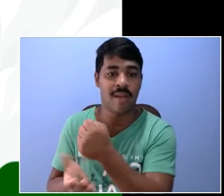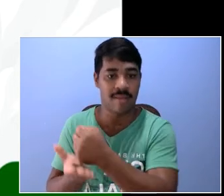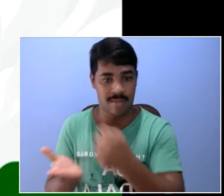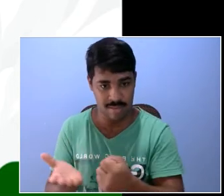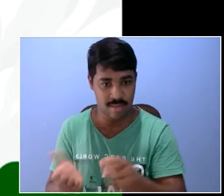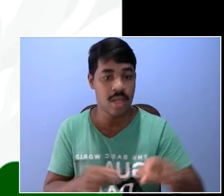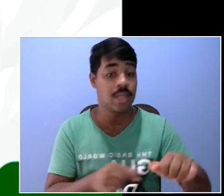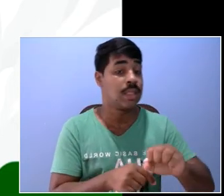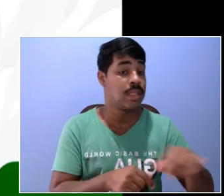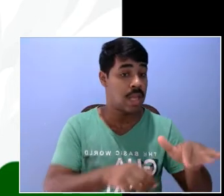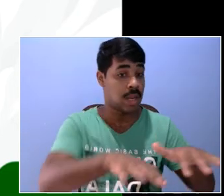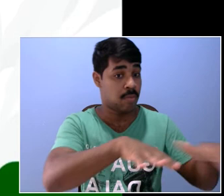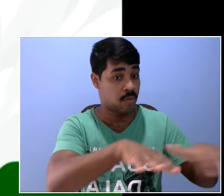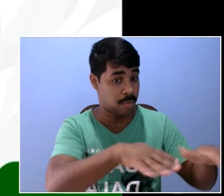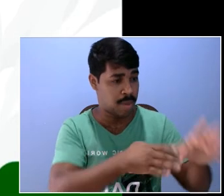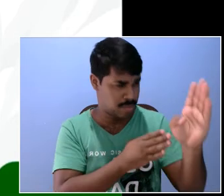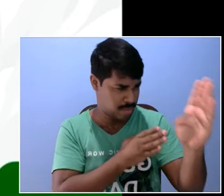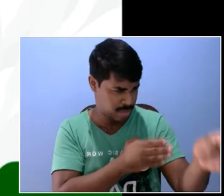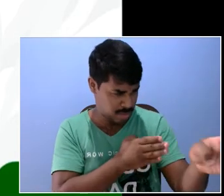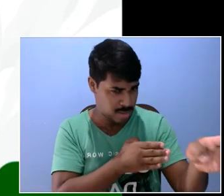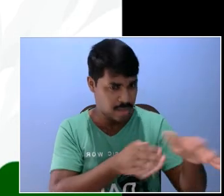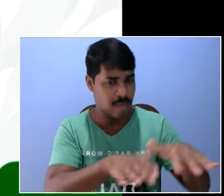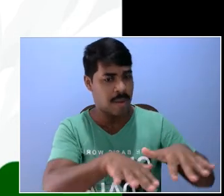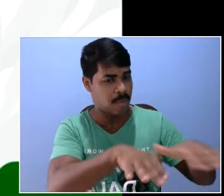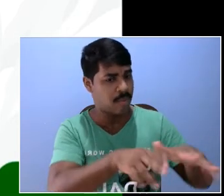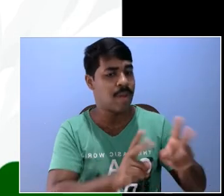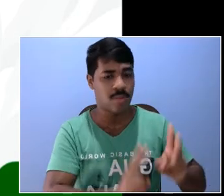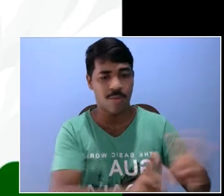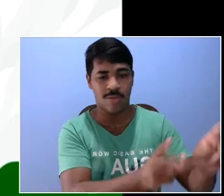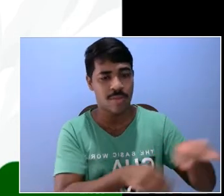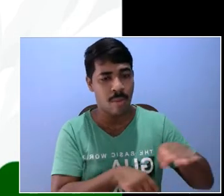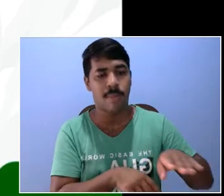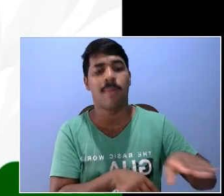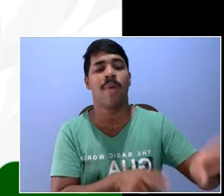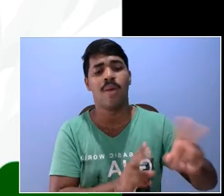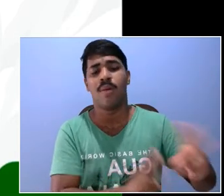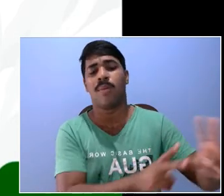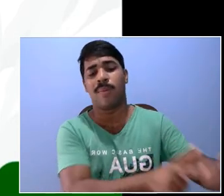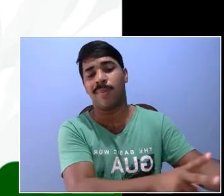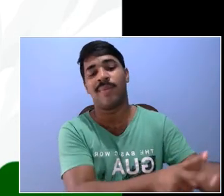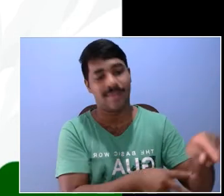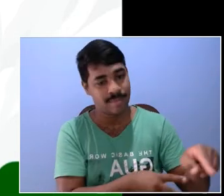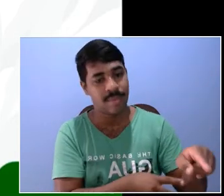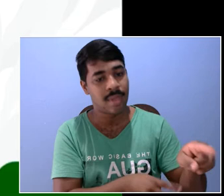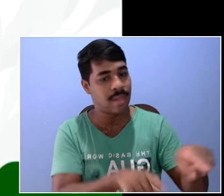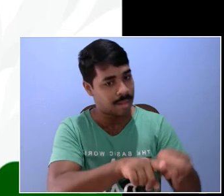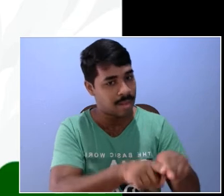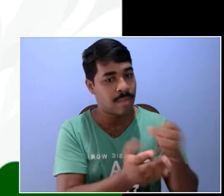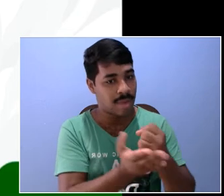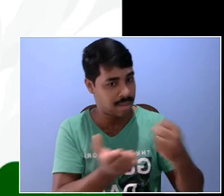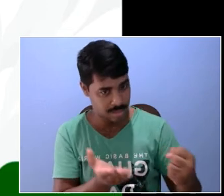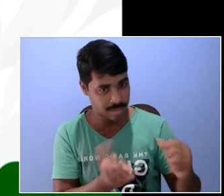movimento, retilíneo e uniforme, tende a continuar em movimento.